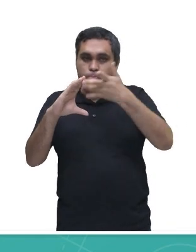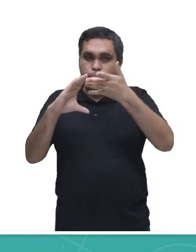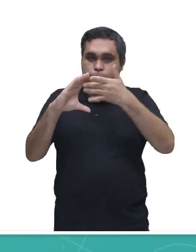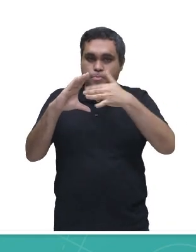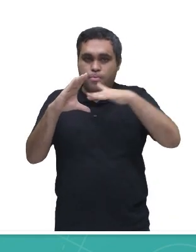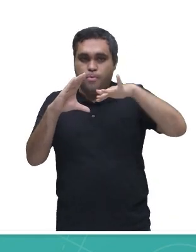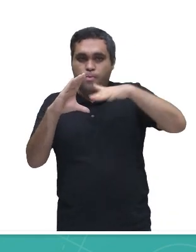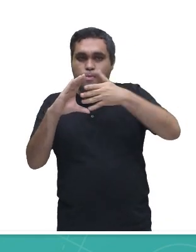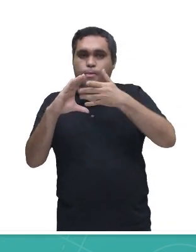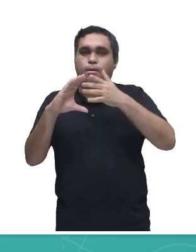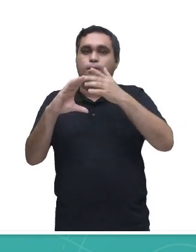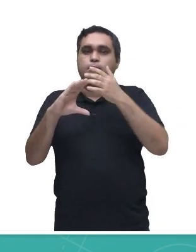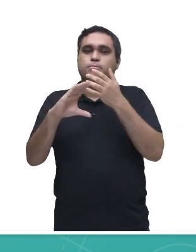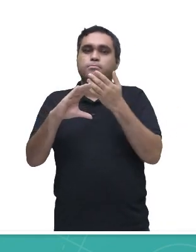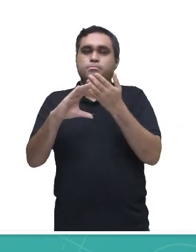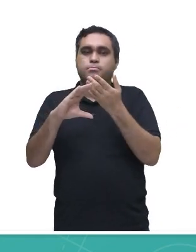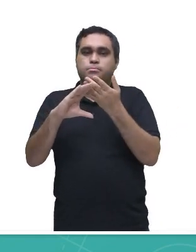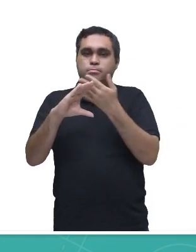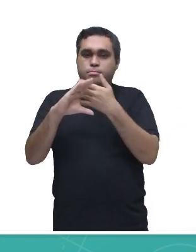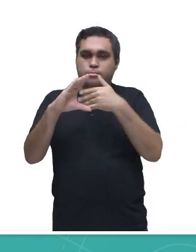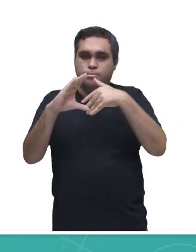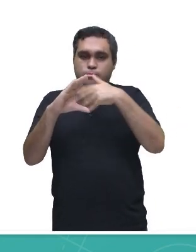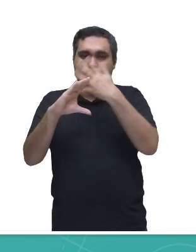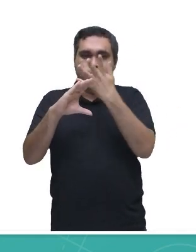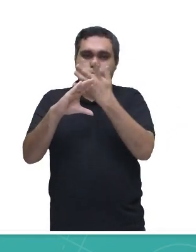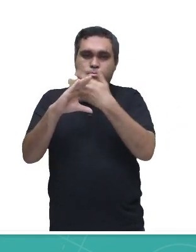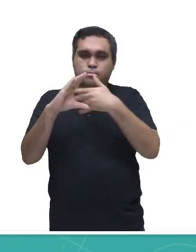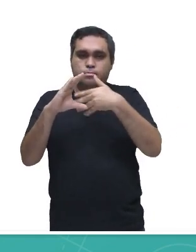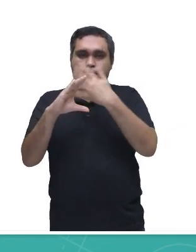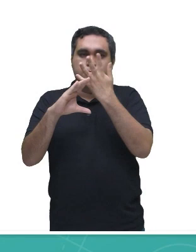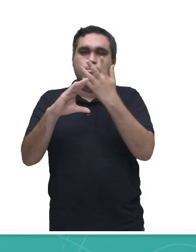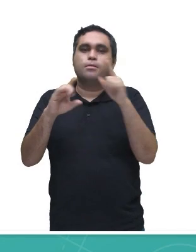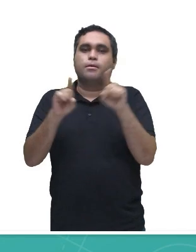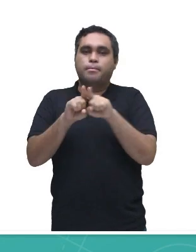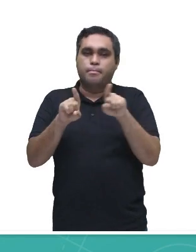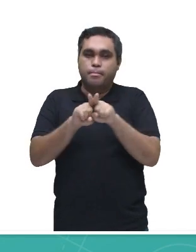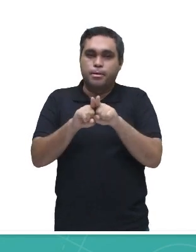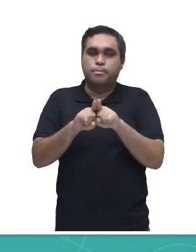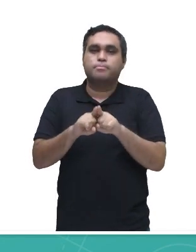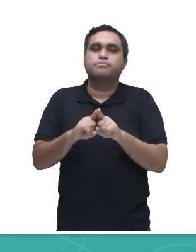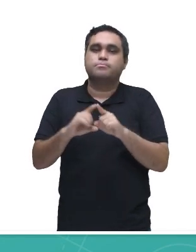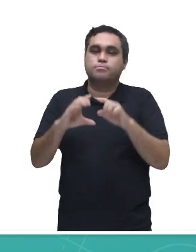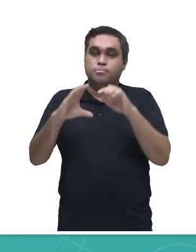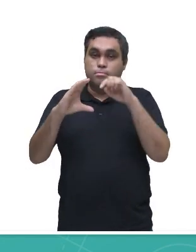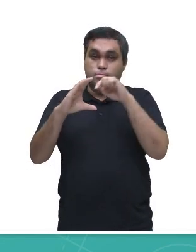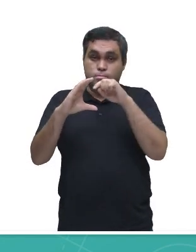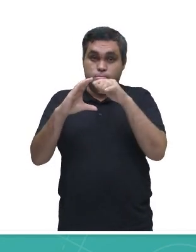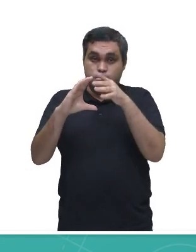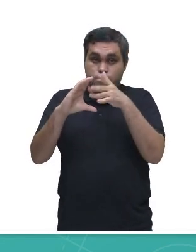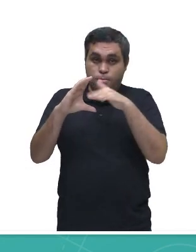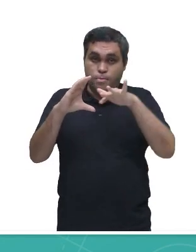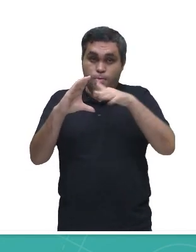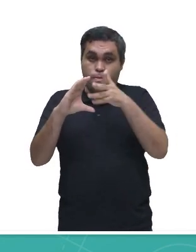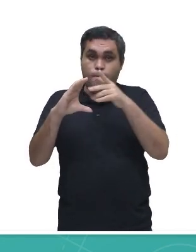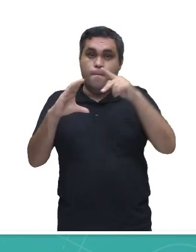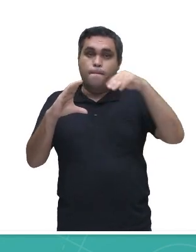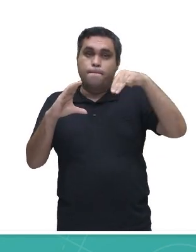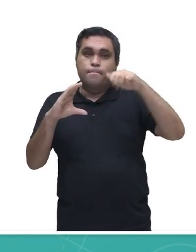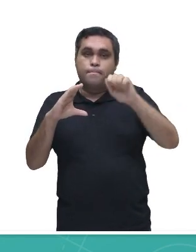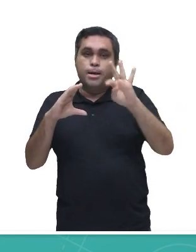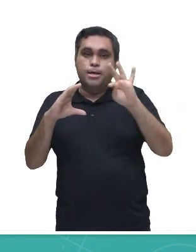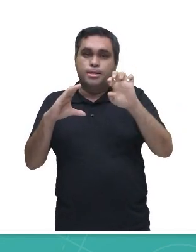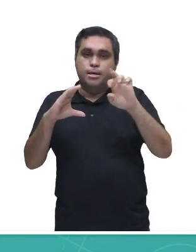disperso sobre o citoplasma. Não esqueçam disso, ok? E